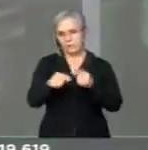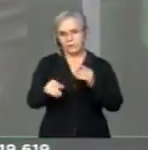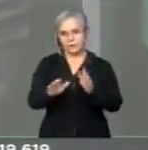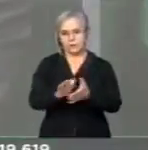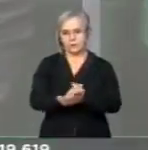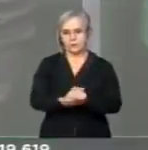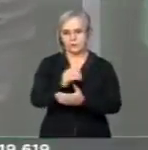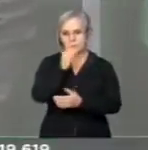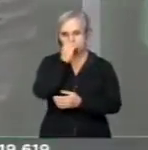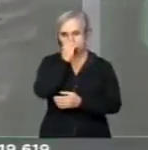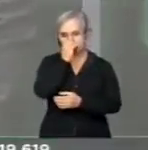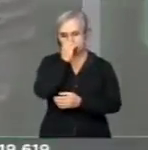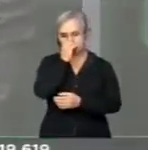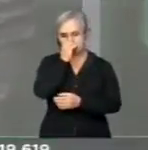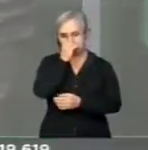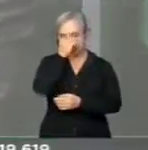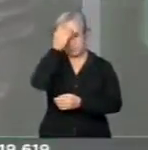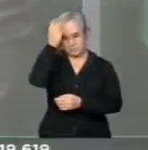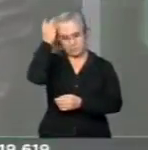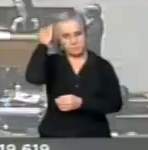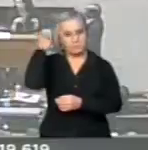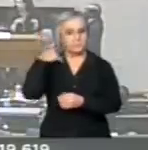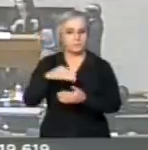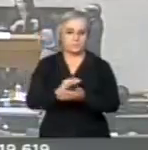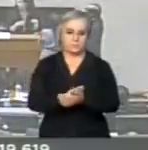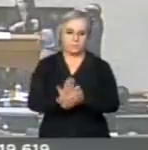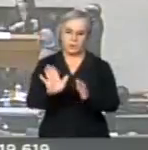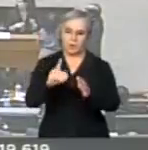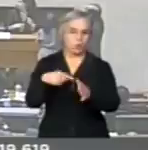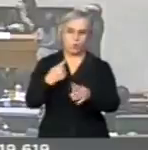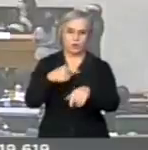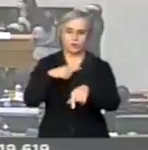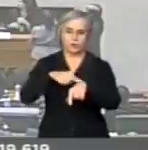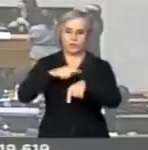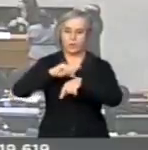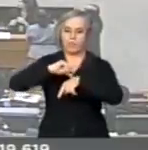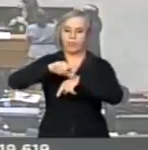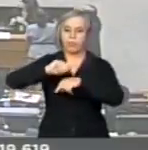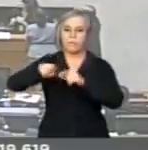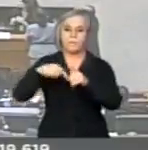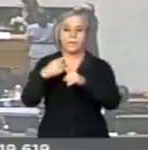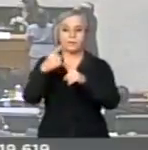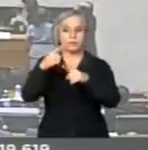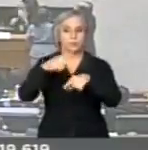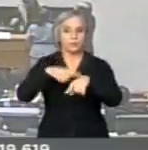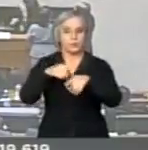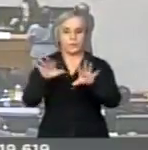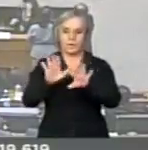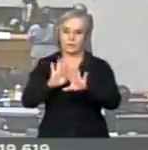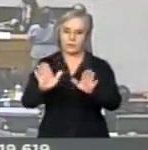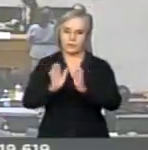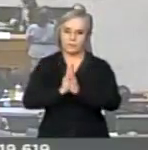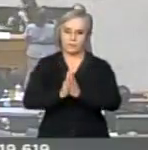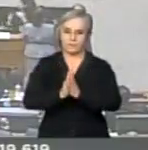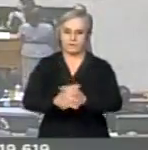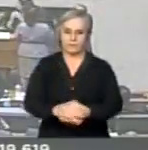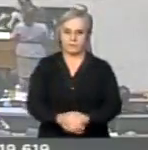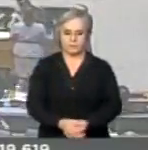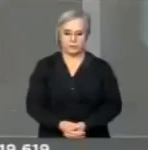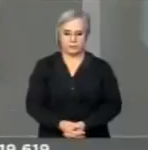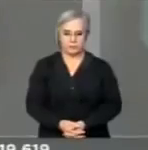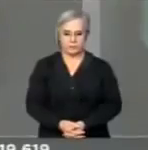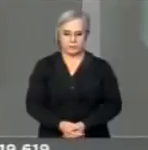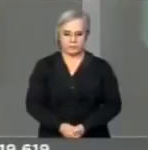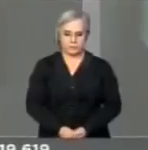Deputado, eu vou deixar a Vossa completar. Nós não estamos prorrogando nenhum horário por causa de... Mas Vossa complete, por gentileza. Muito obrigado, senhor presidente.